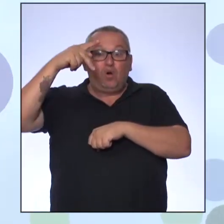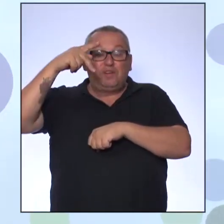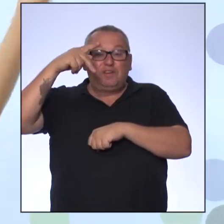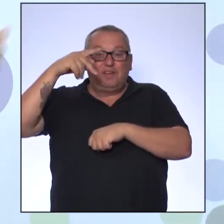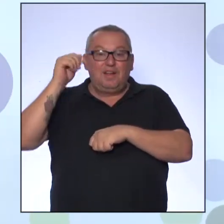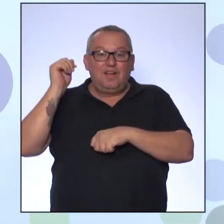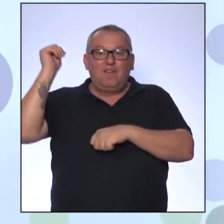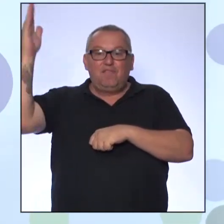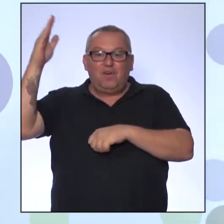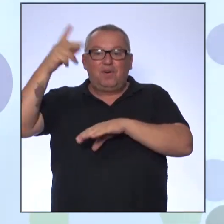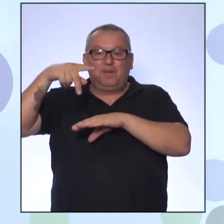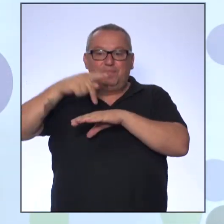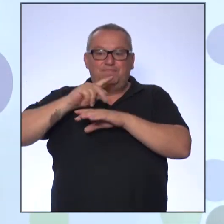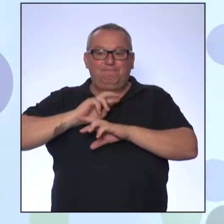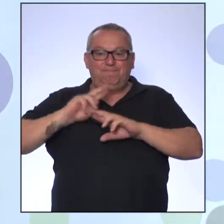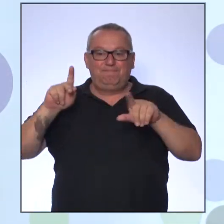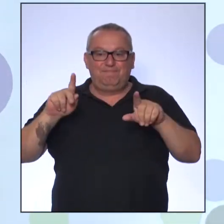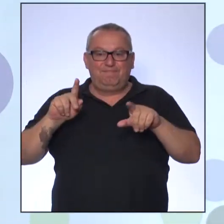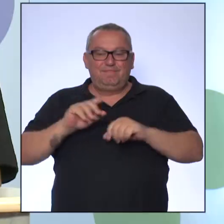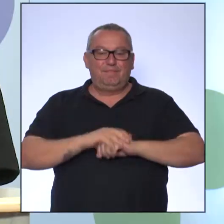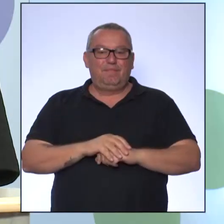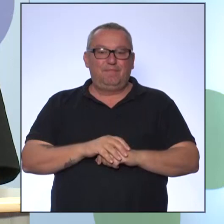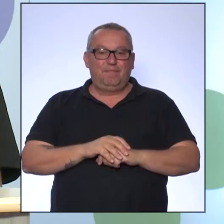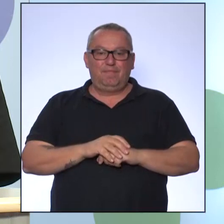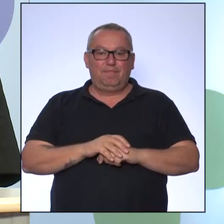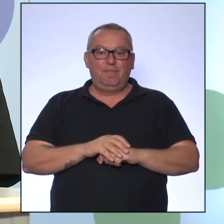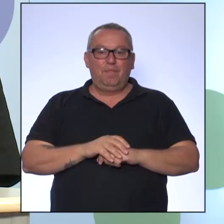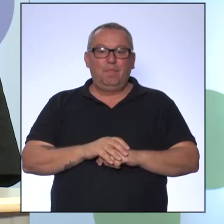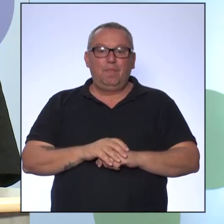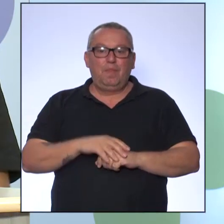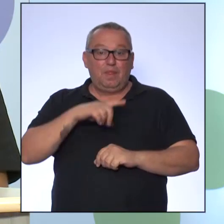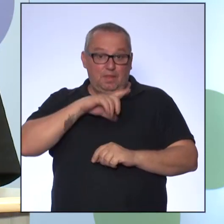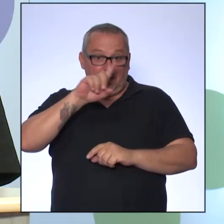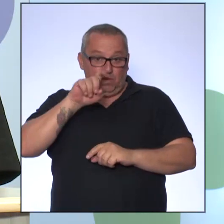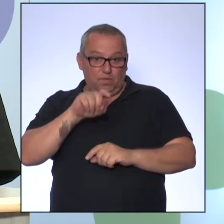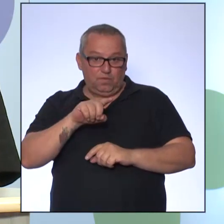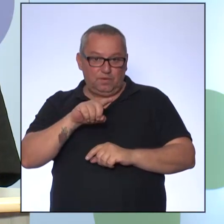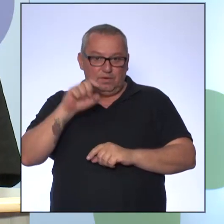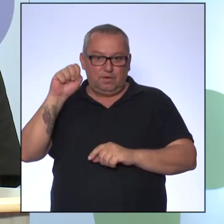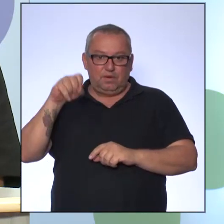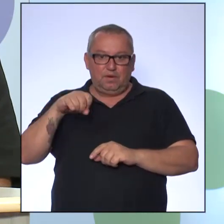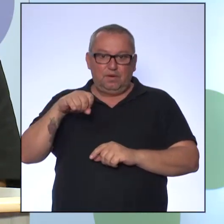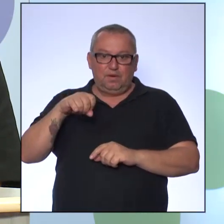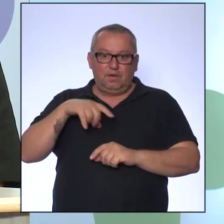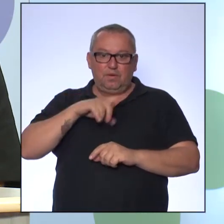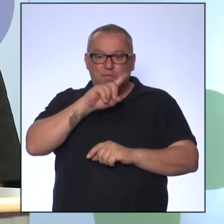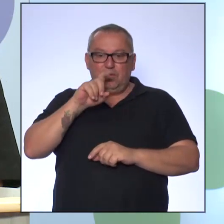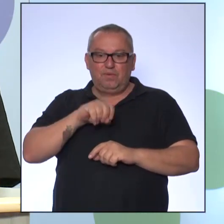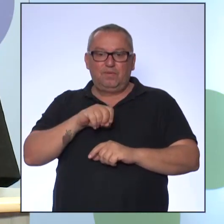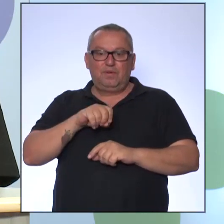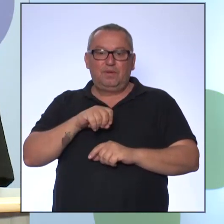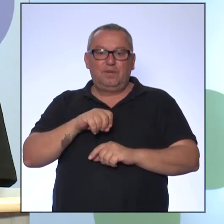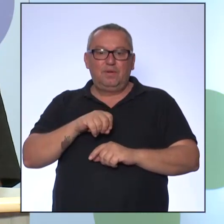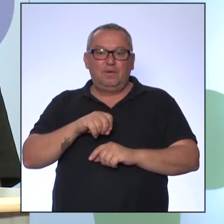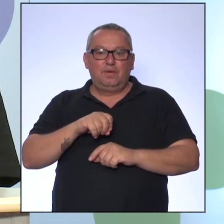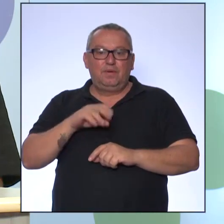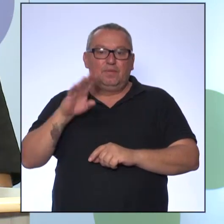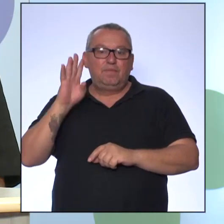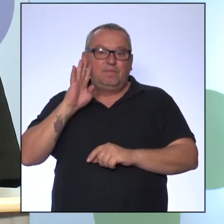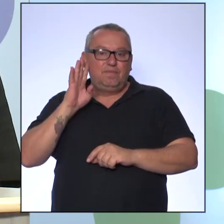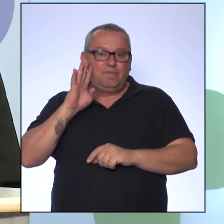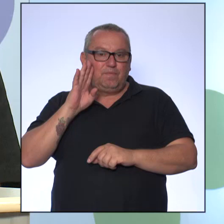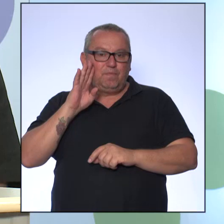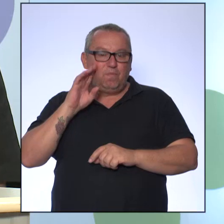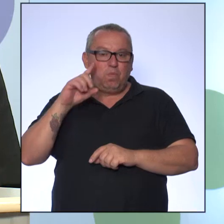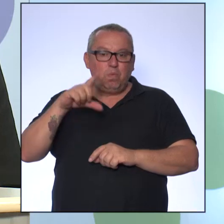curso, no exterior. Mais dúvidas? Sim. Agora, uma dúvida bem peculiar que